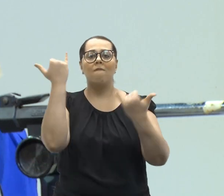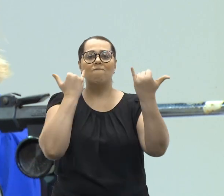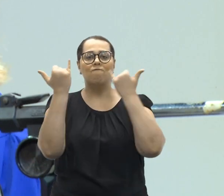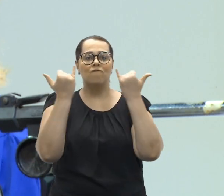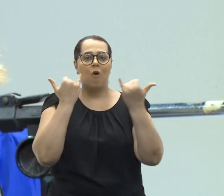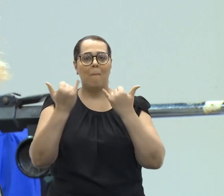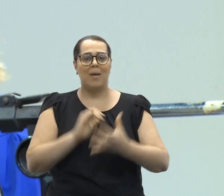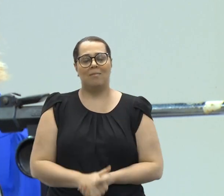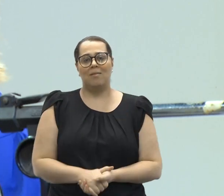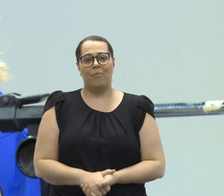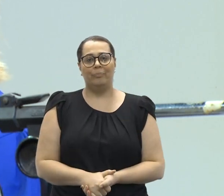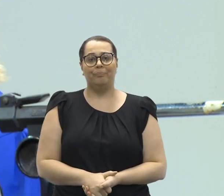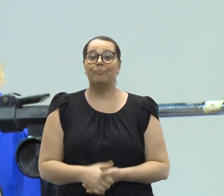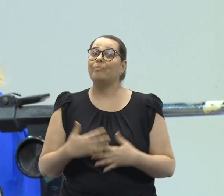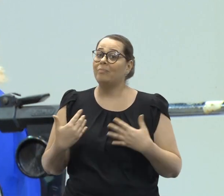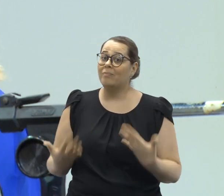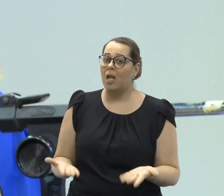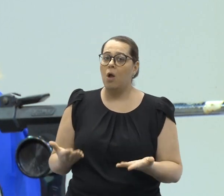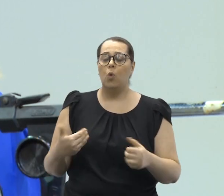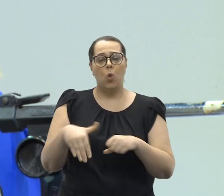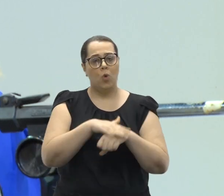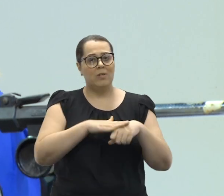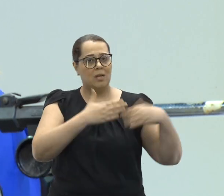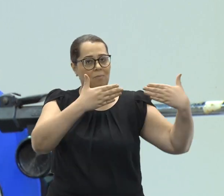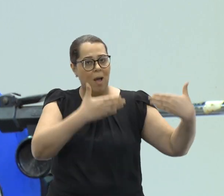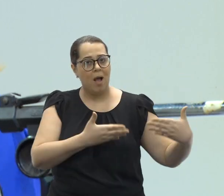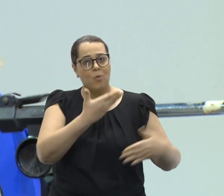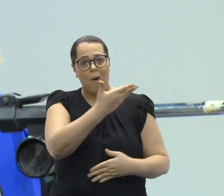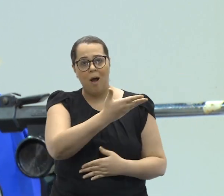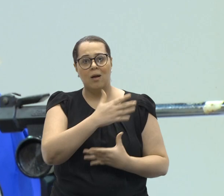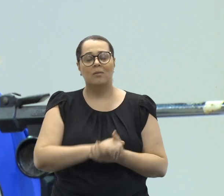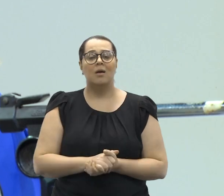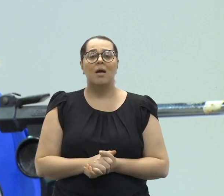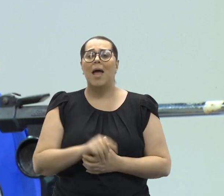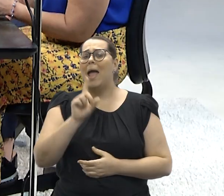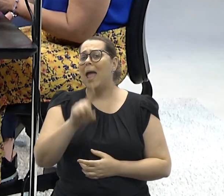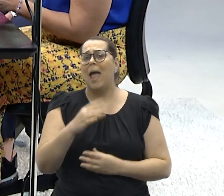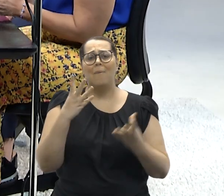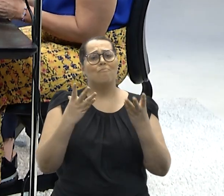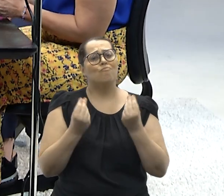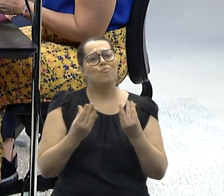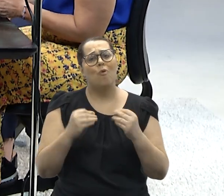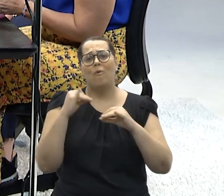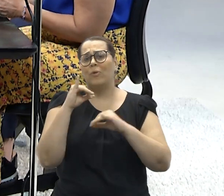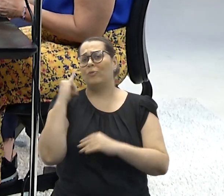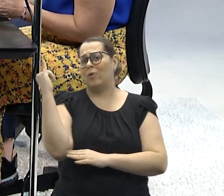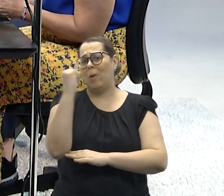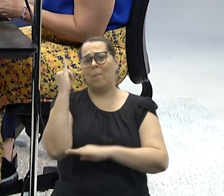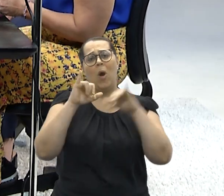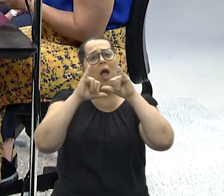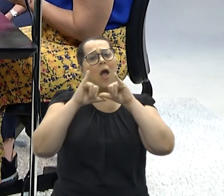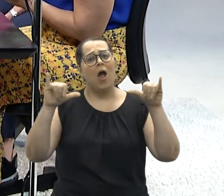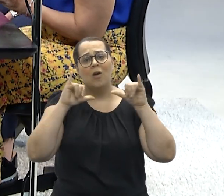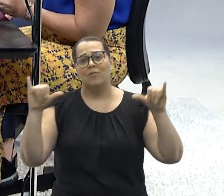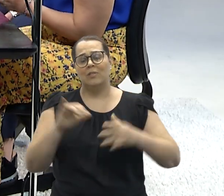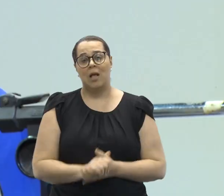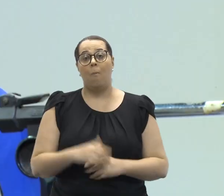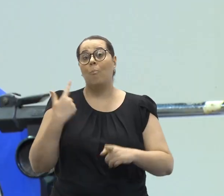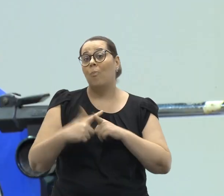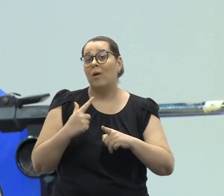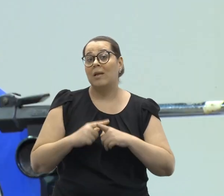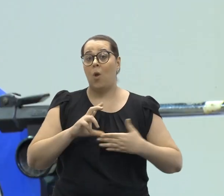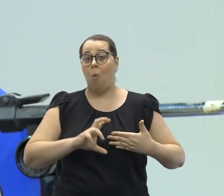né? Conversando aqui agora com a doutora, eu falei, isso é muito importante, porque o câncer... Em